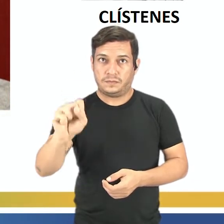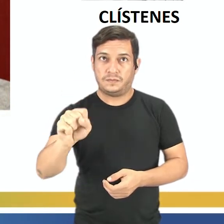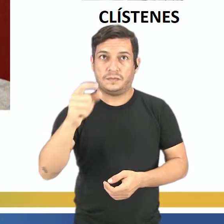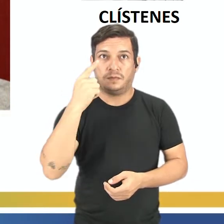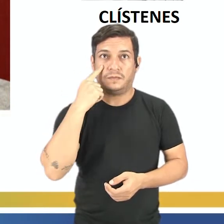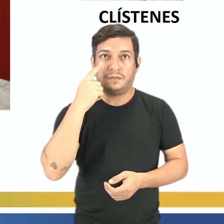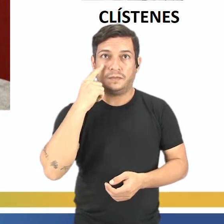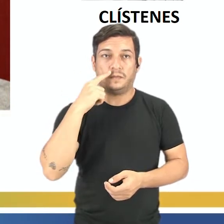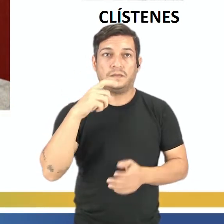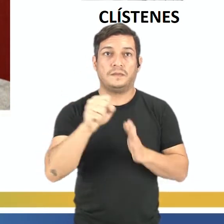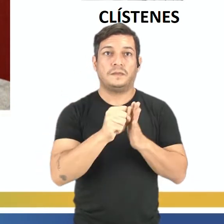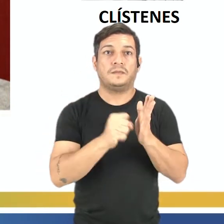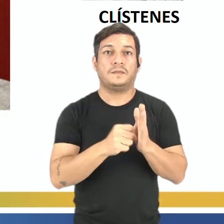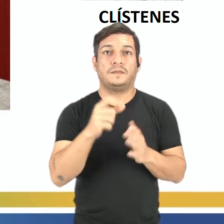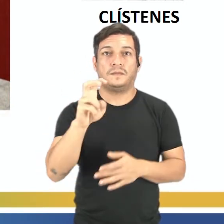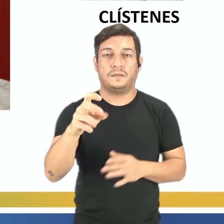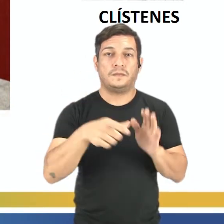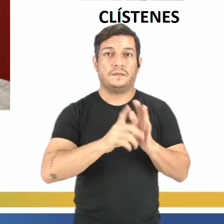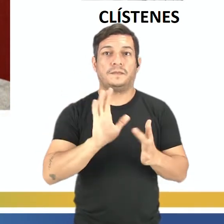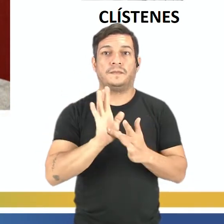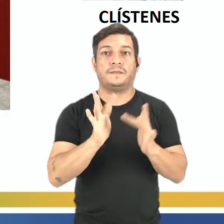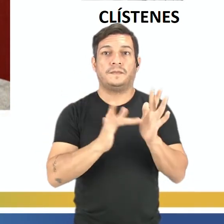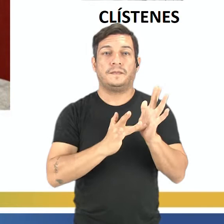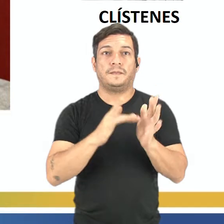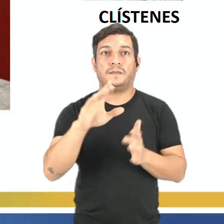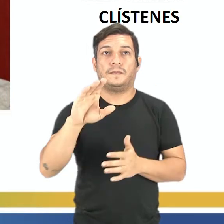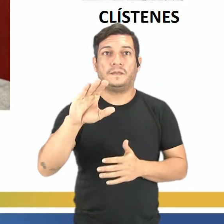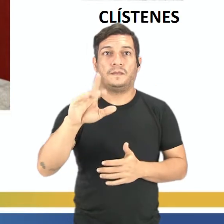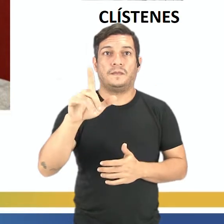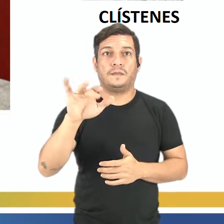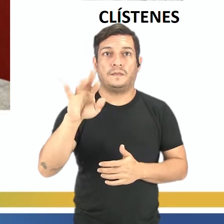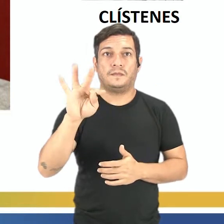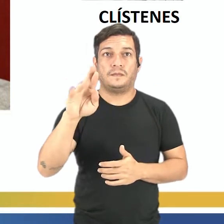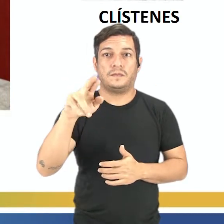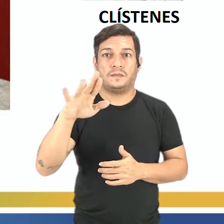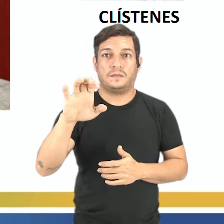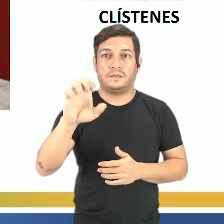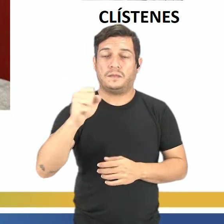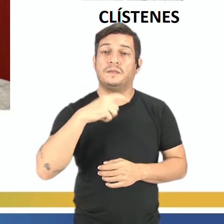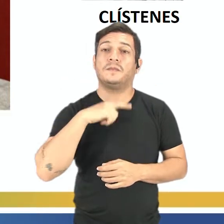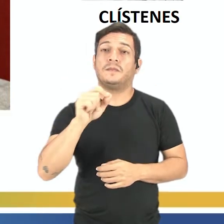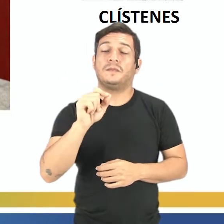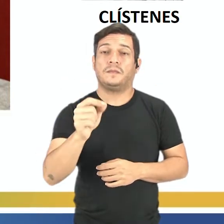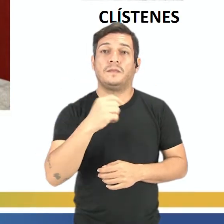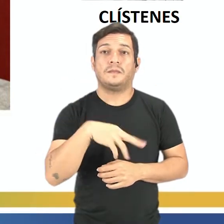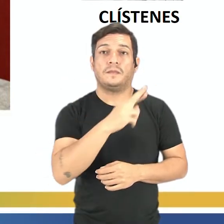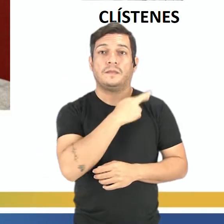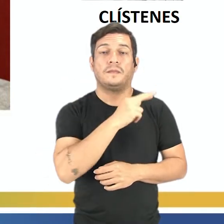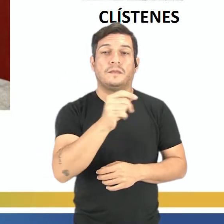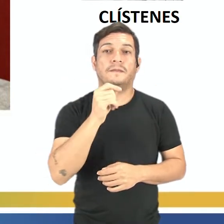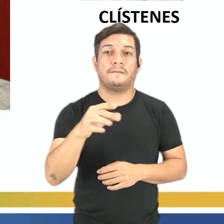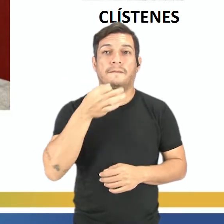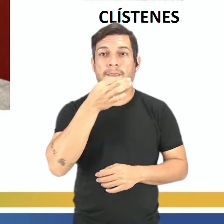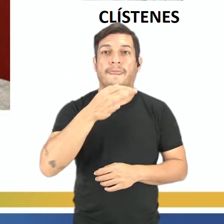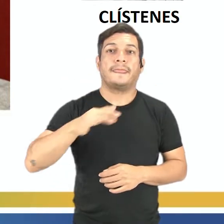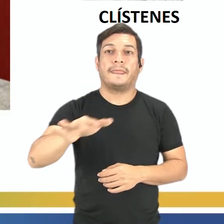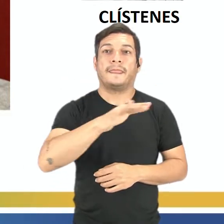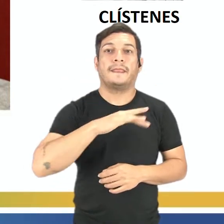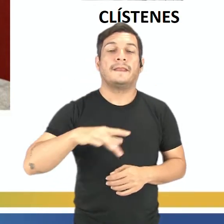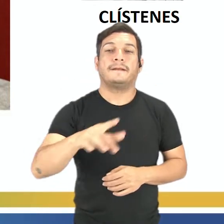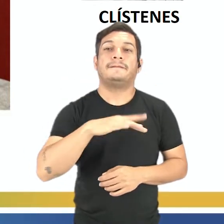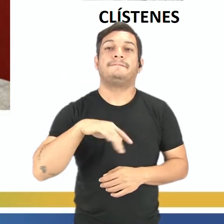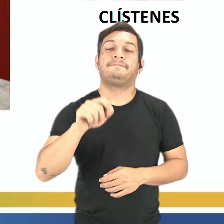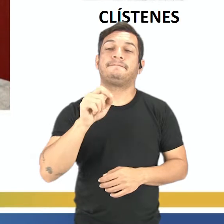V a.C., Clístenes é considerado o fundador da democracia grega, mais